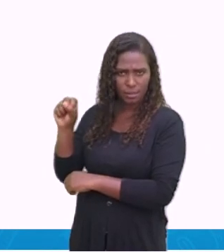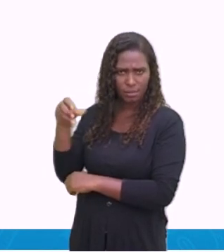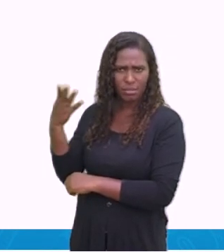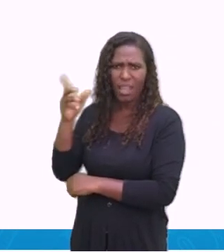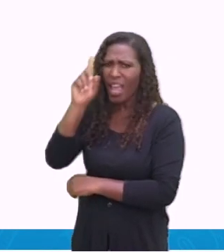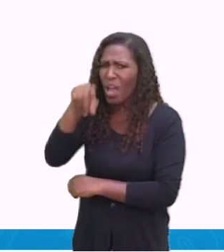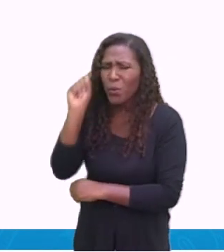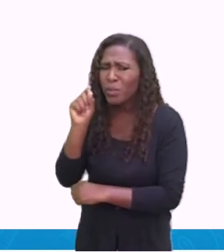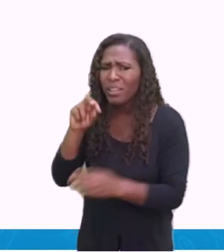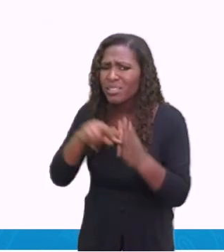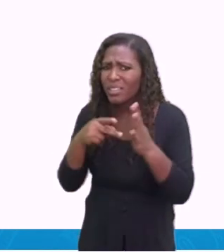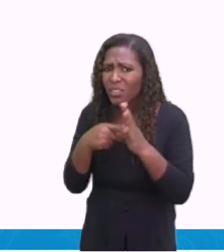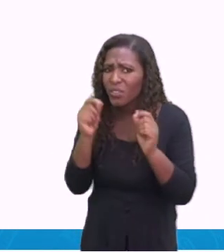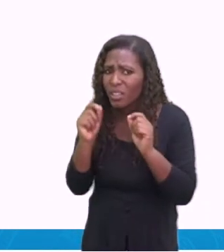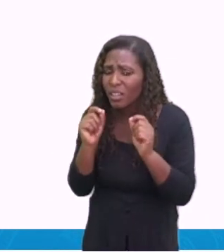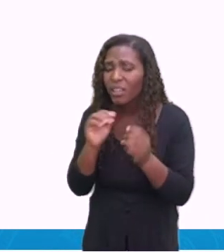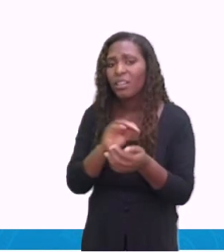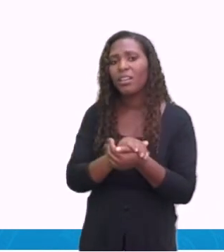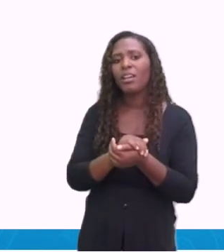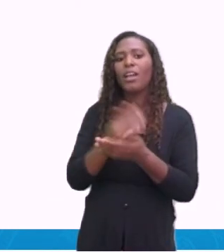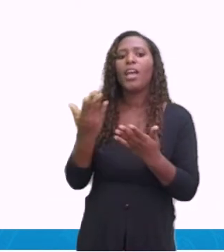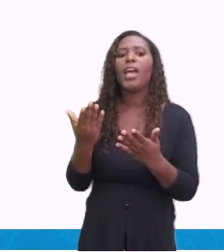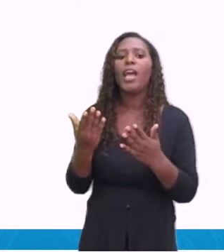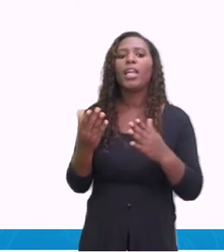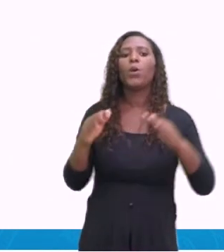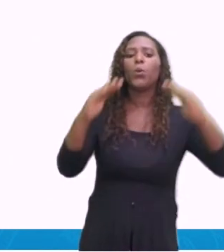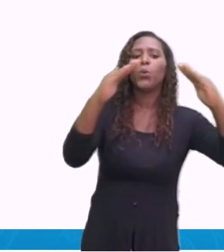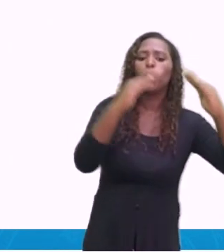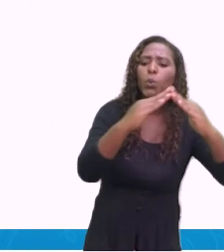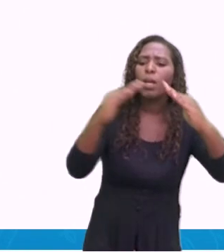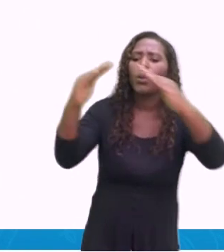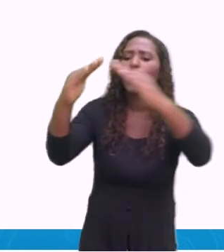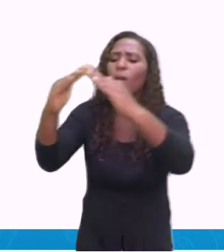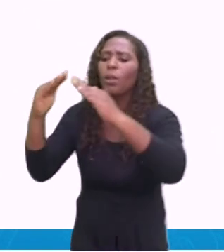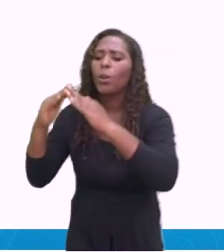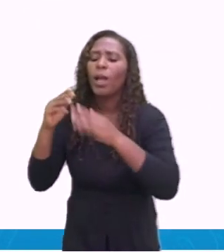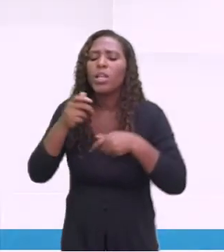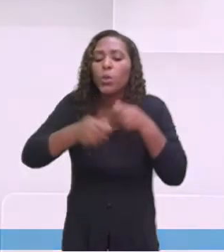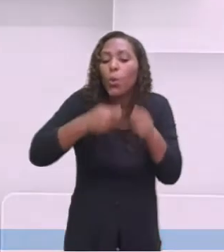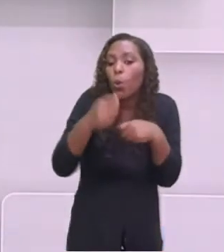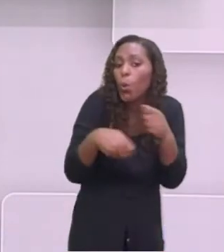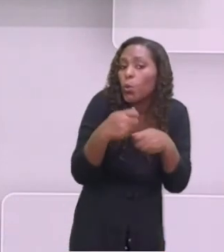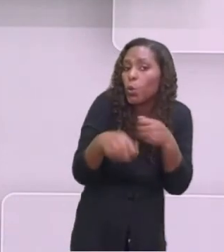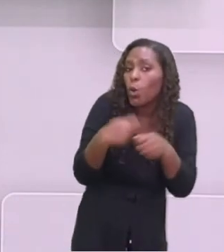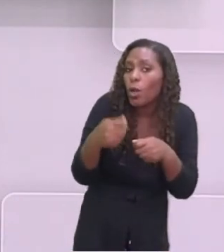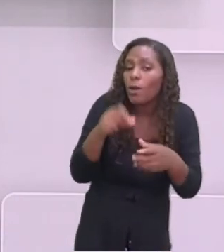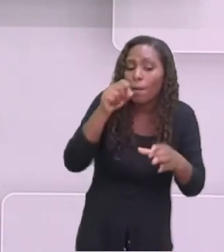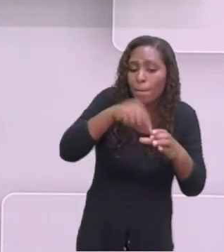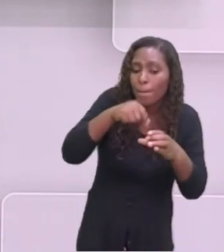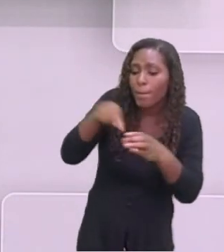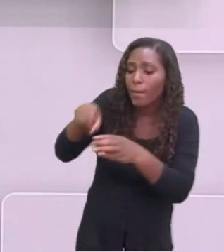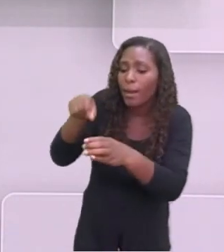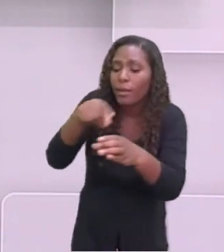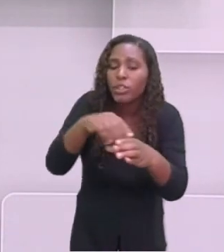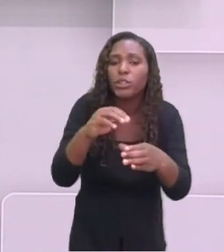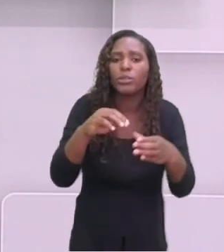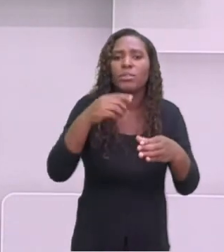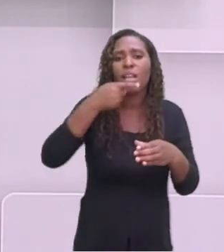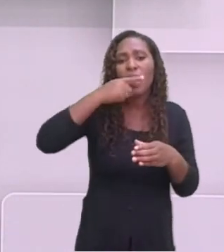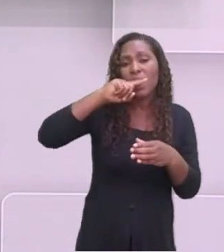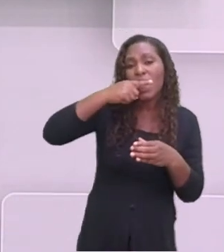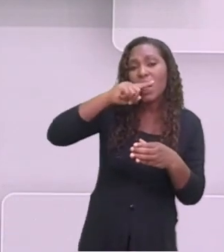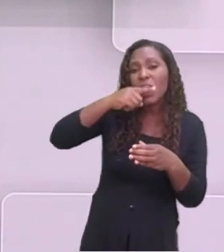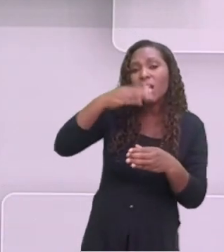participando dessa gostosa aula sobre os portugueses na América, lembra que eu falei com vocês que